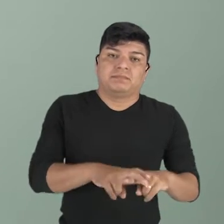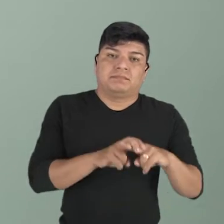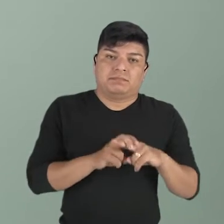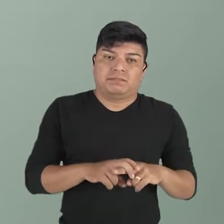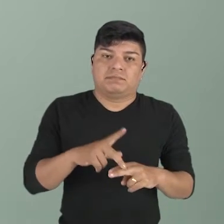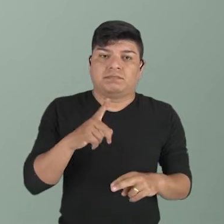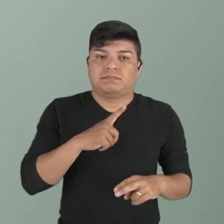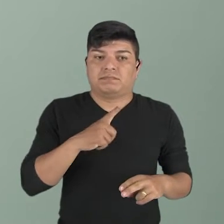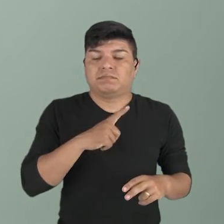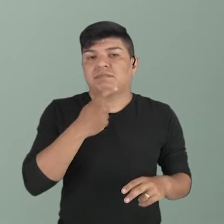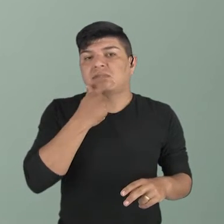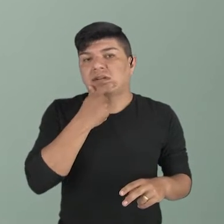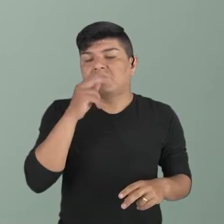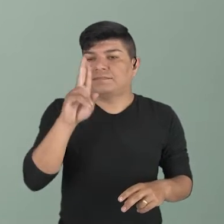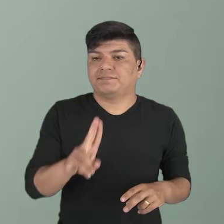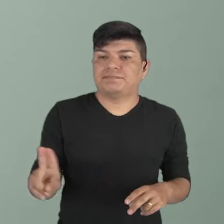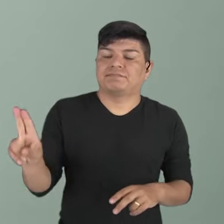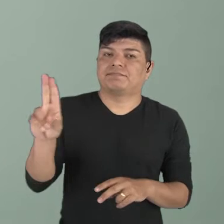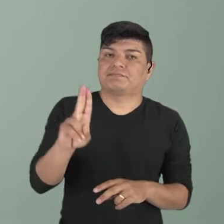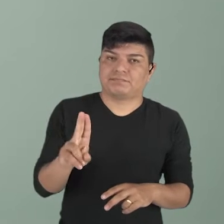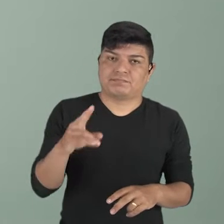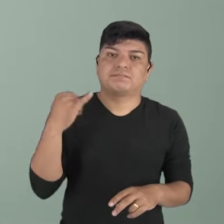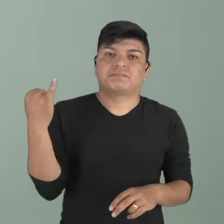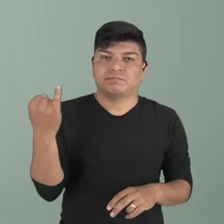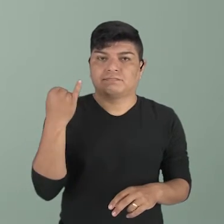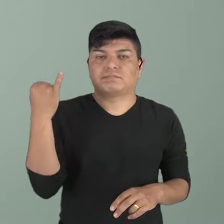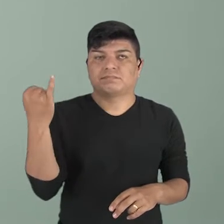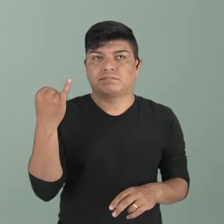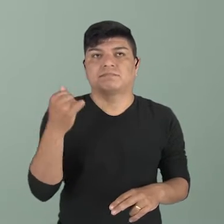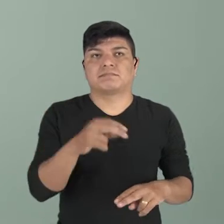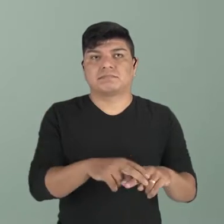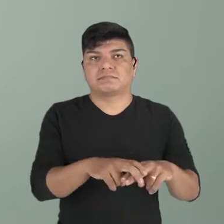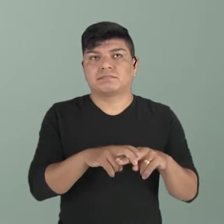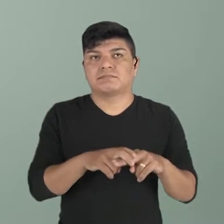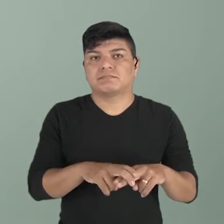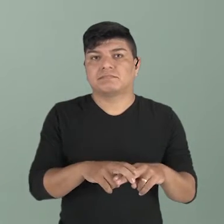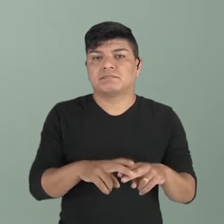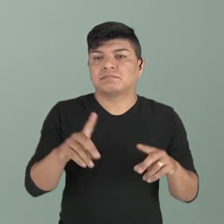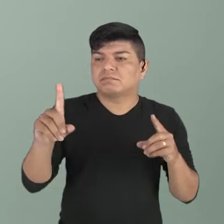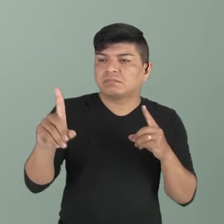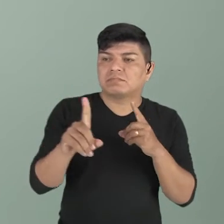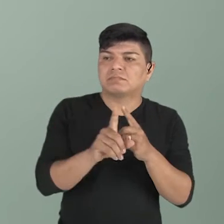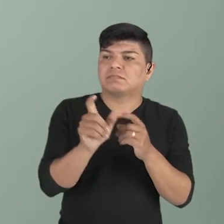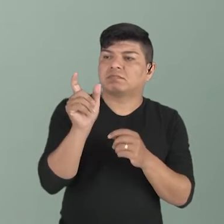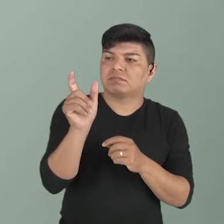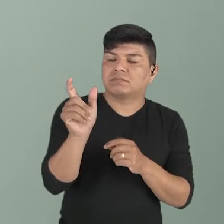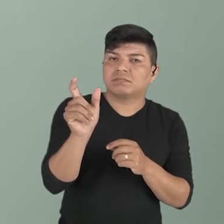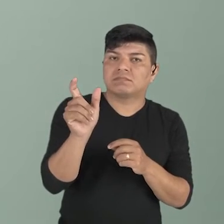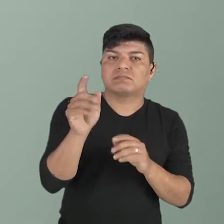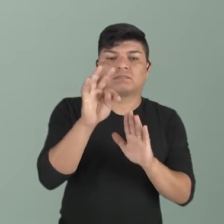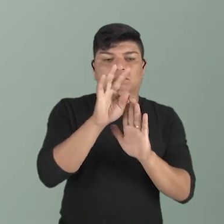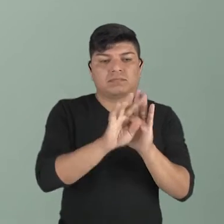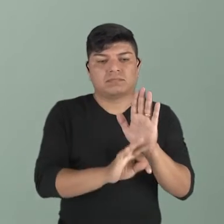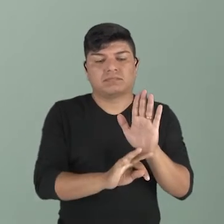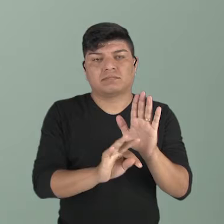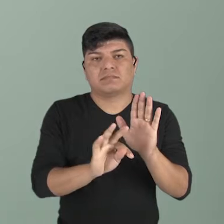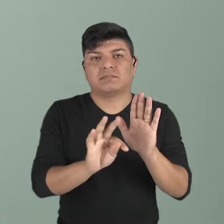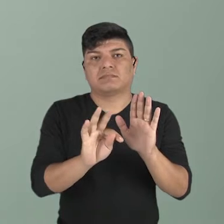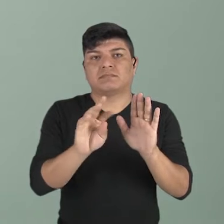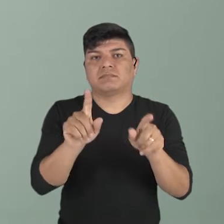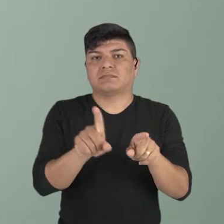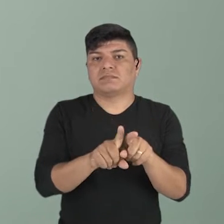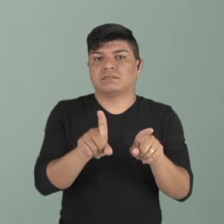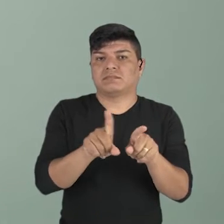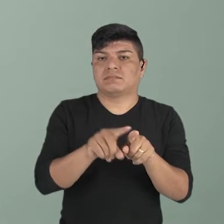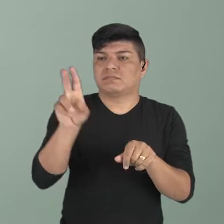uma bagagem de inglês muito grande e a gente pode se deparar com essas palavras em textos